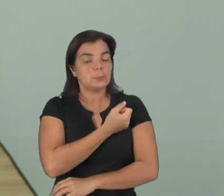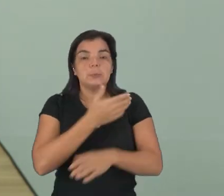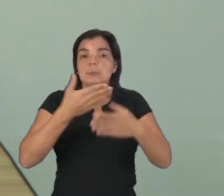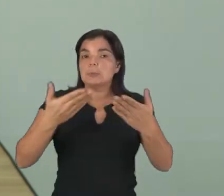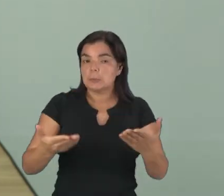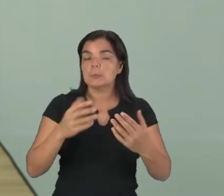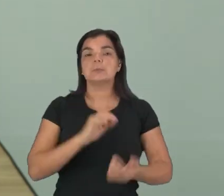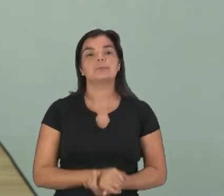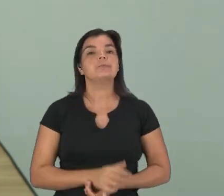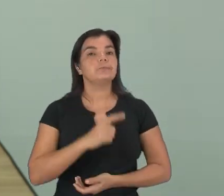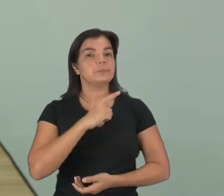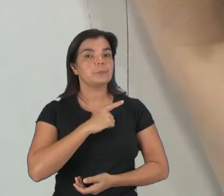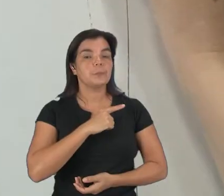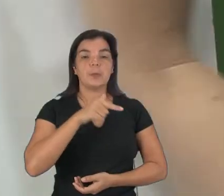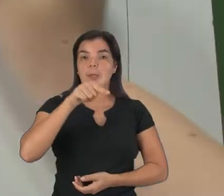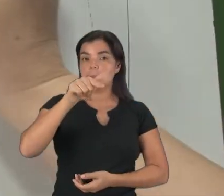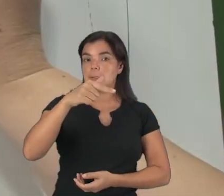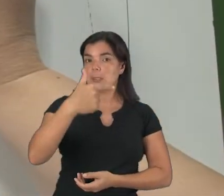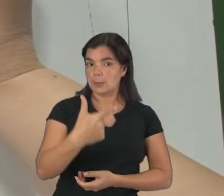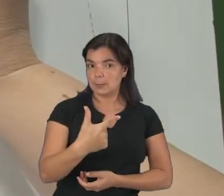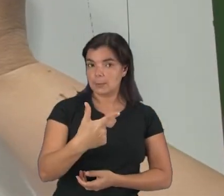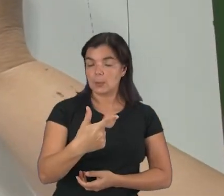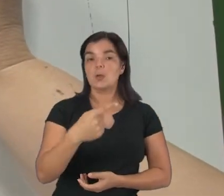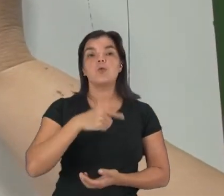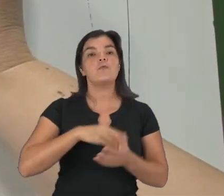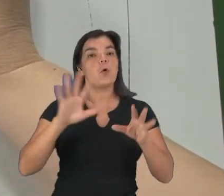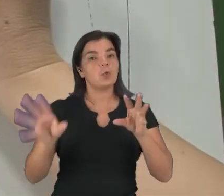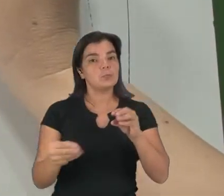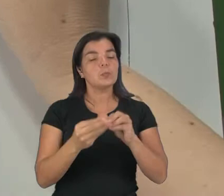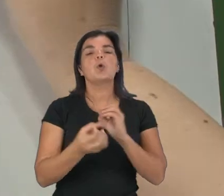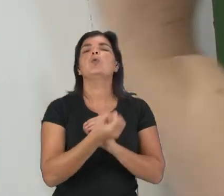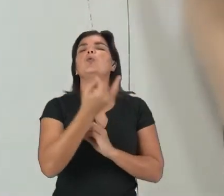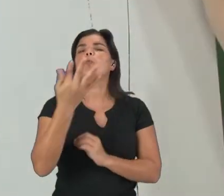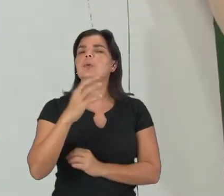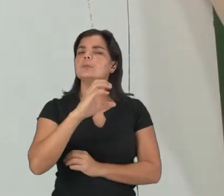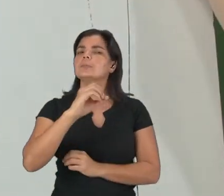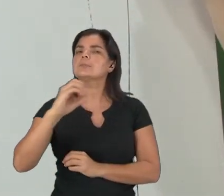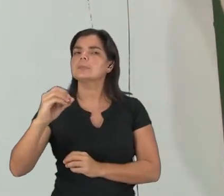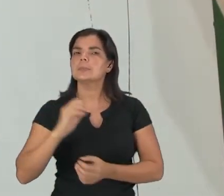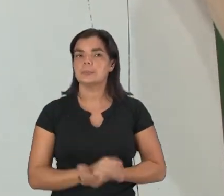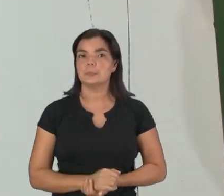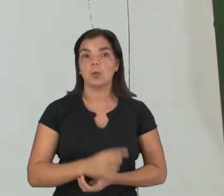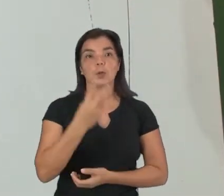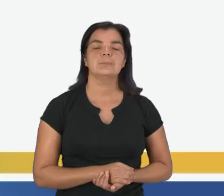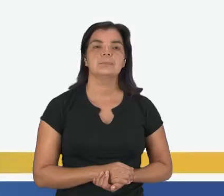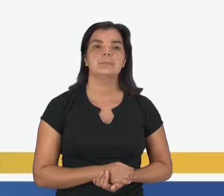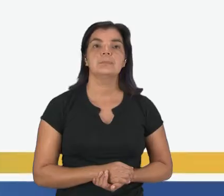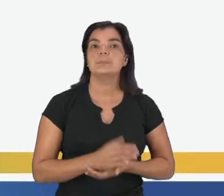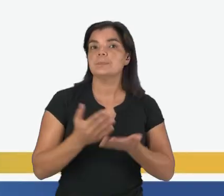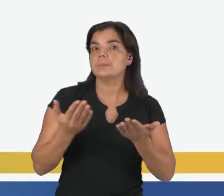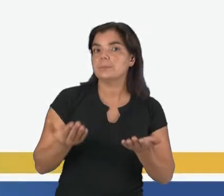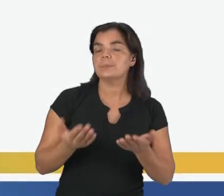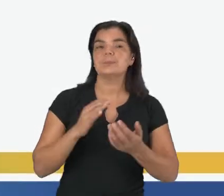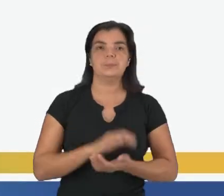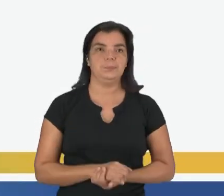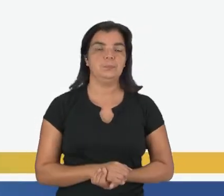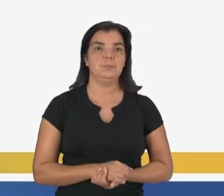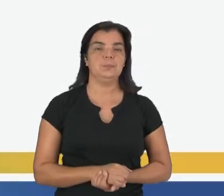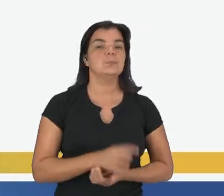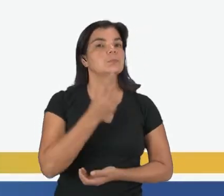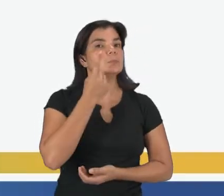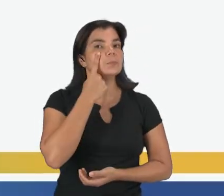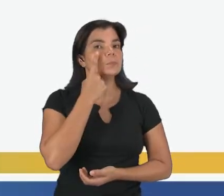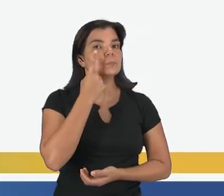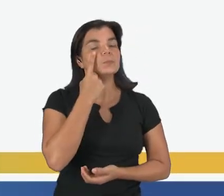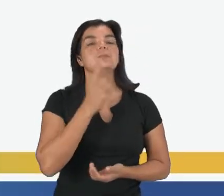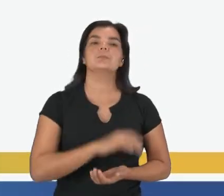Então, aqui eu vou ter 72. E vou acrescentar quantos zeros aqui? 2. Então, aqui, olha